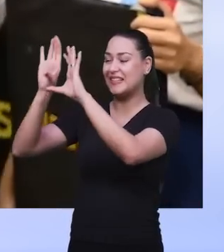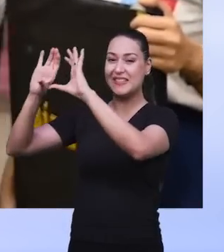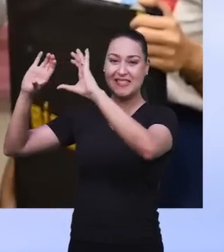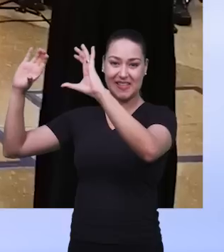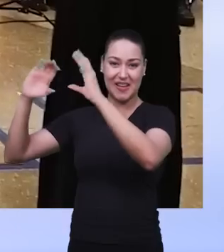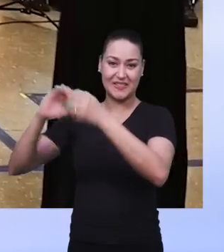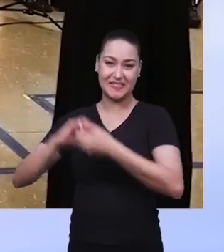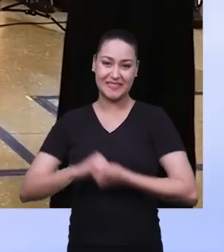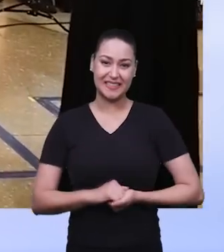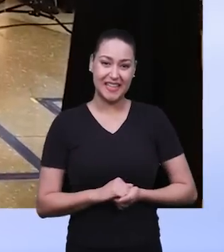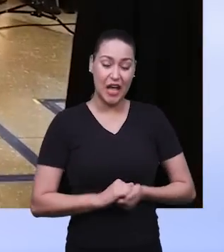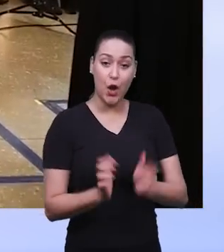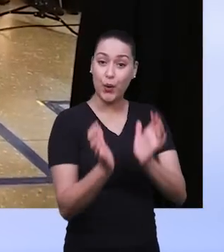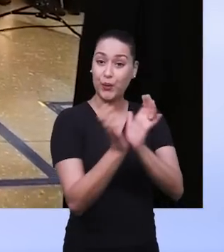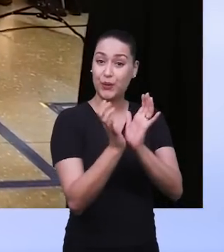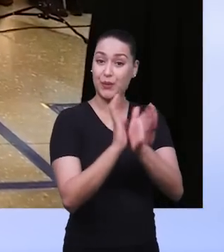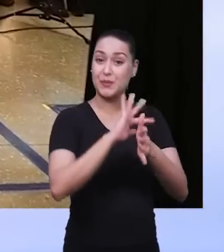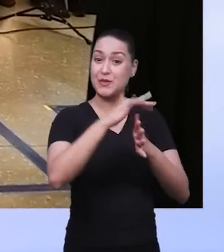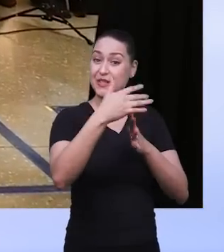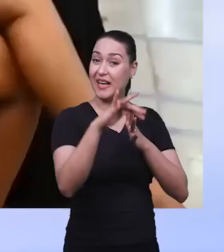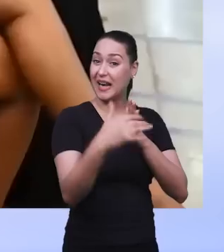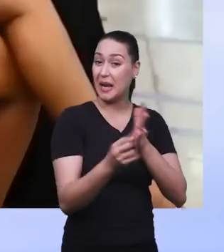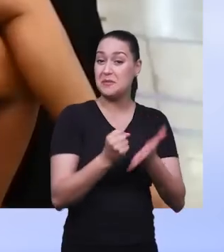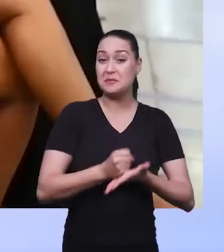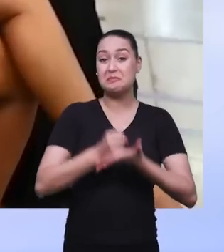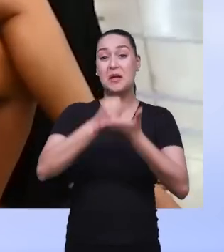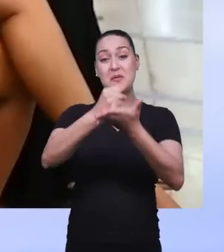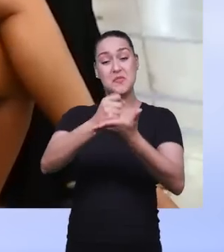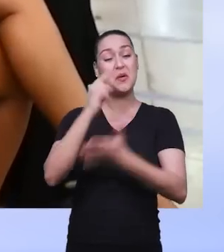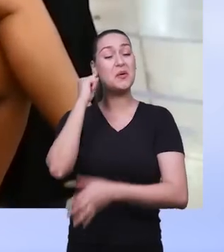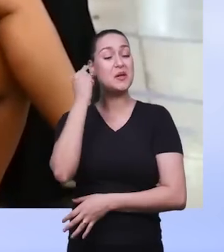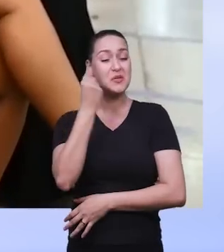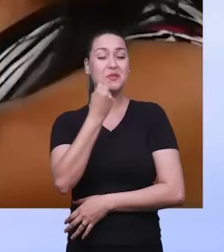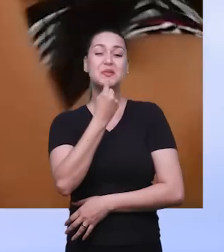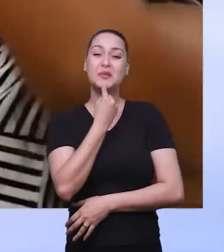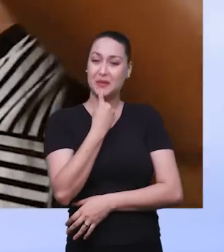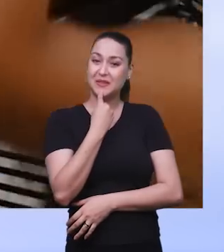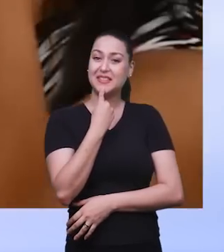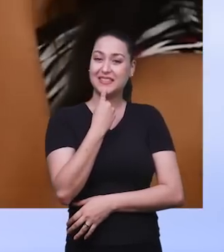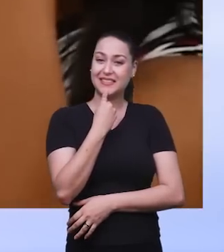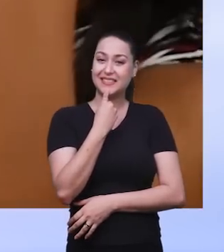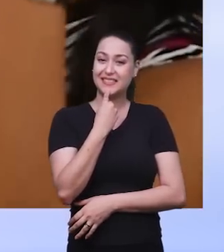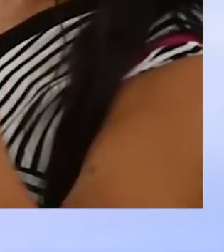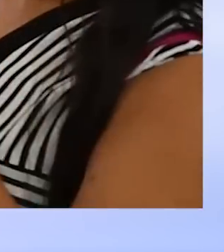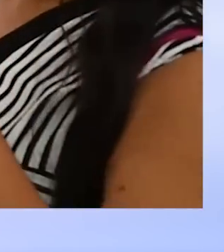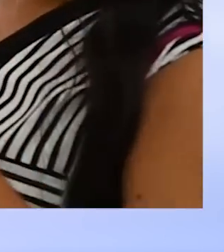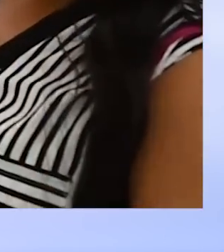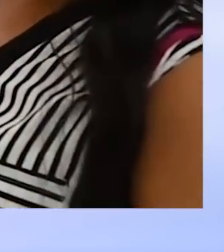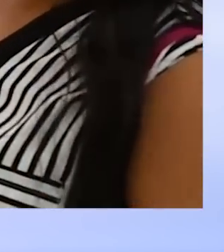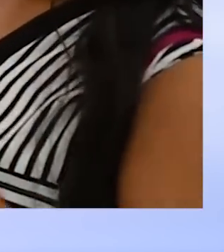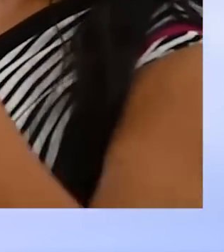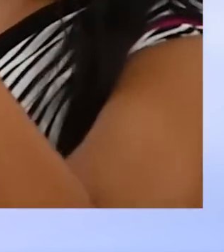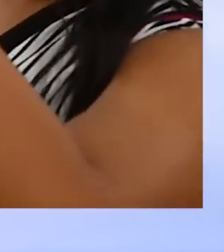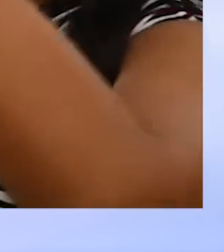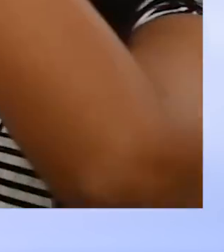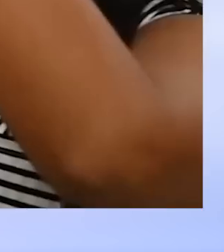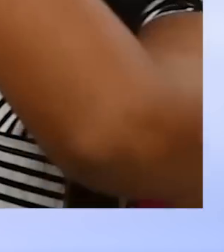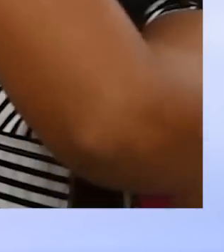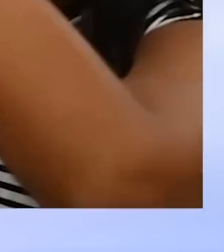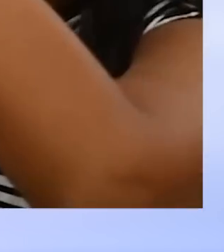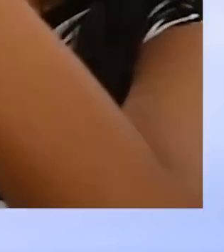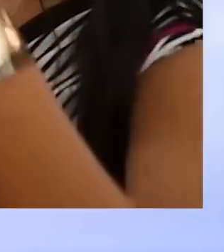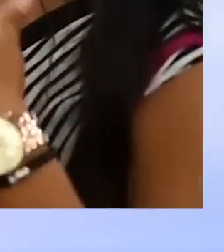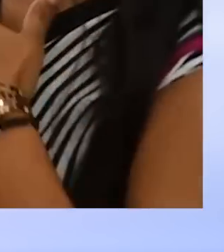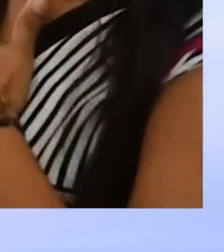morar no céu. A equipe de Libras prestou assistência aos surdos. O Espírito do Santo do Senhor